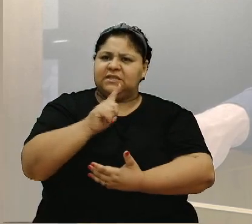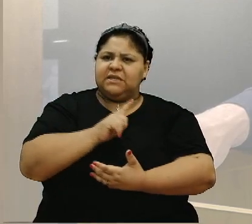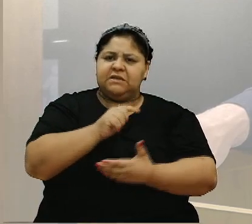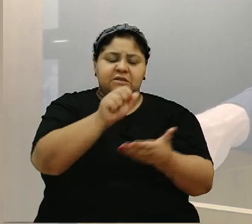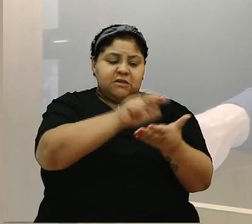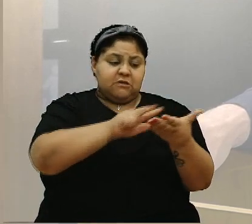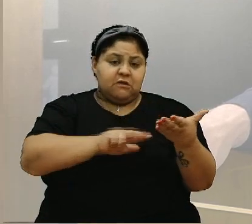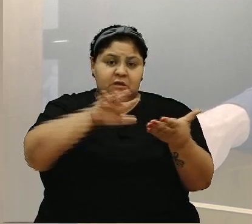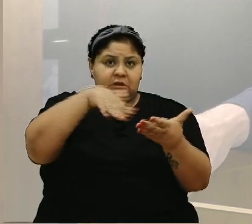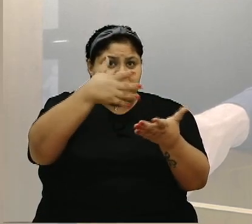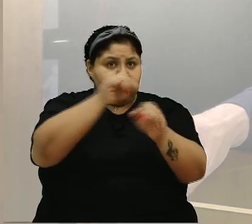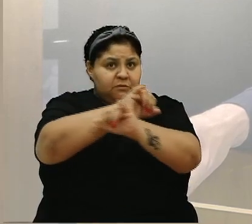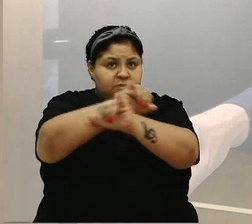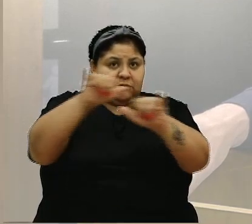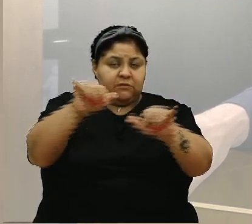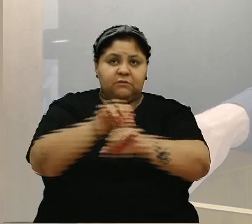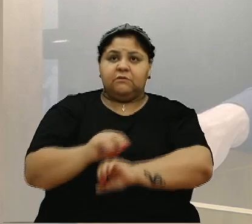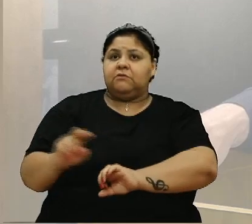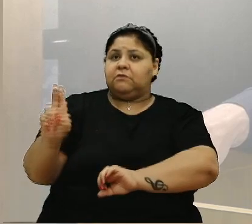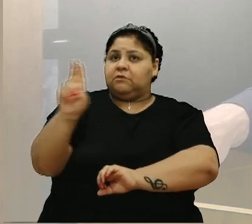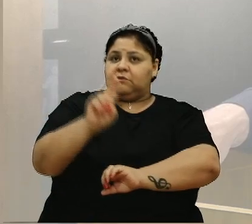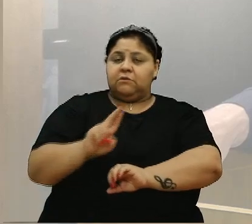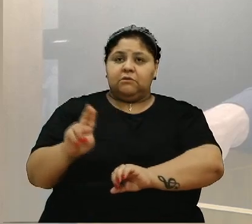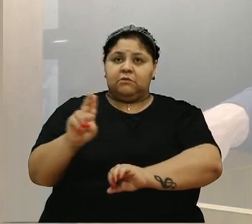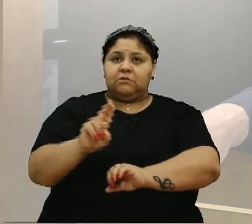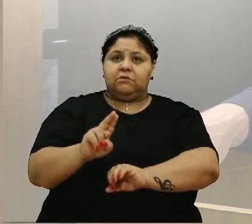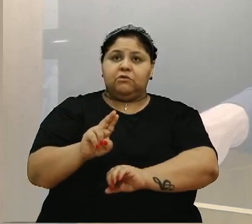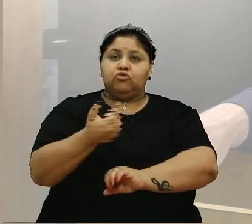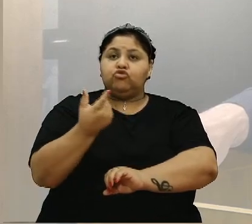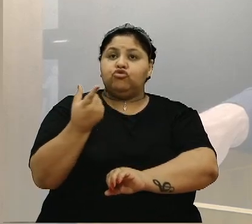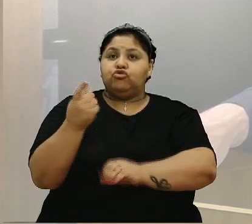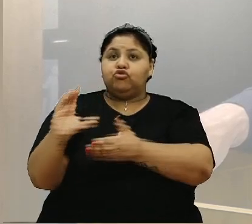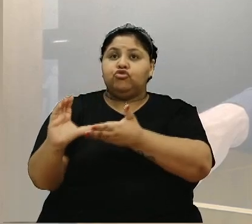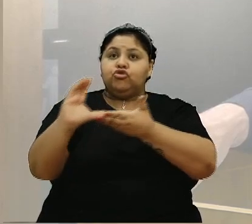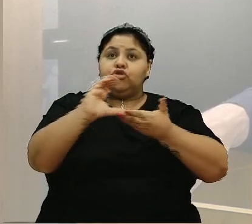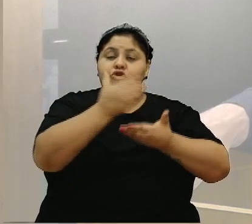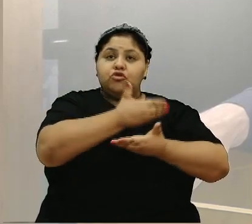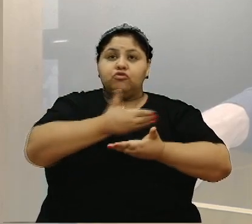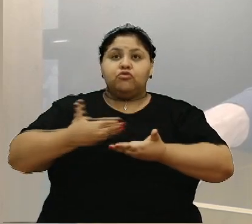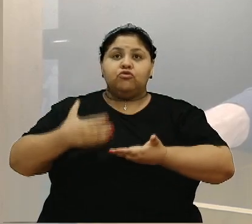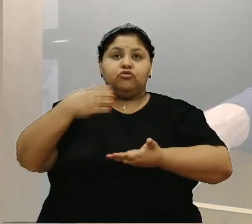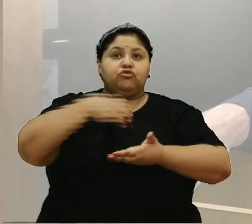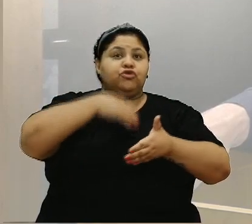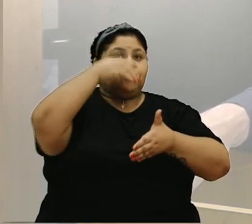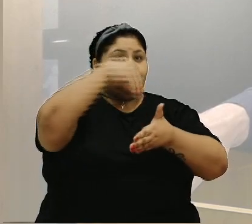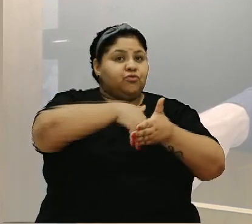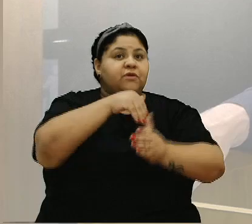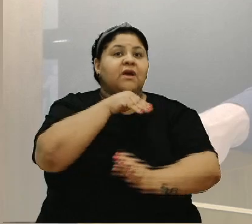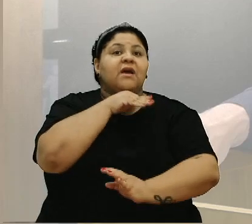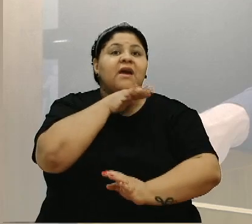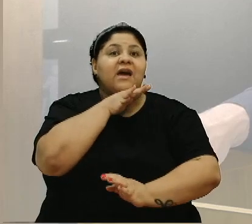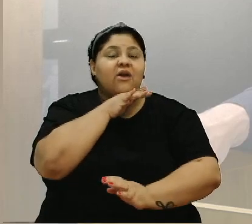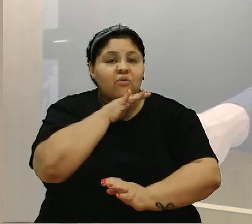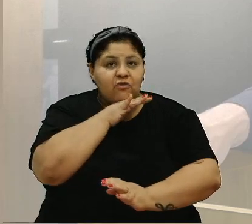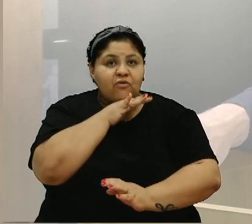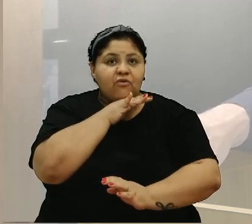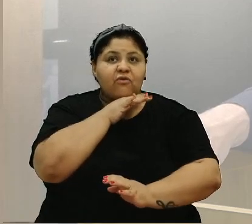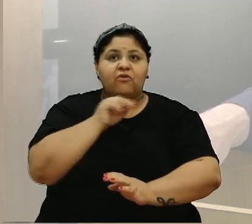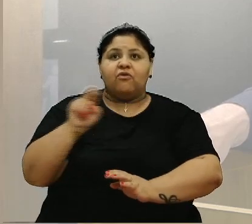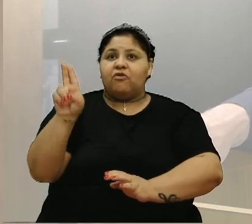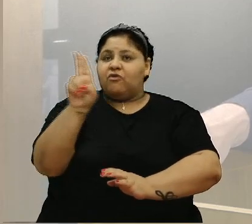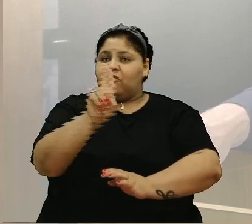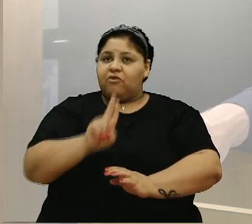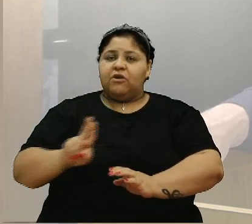nas próximas campanhas. O uso da máquina pública de forma eleitoreira. Isso é muito ruim. Tá? Foi usada a